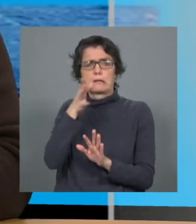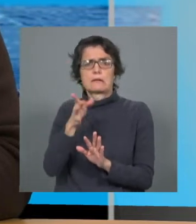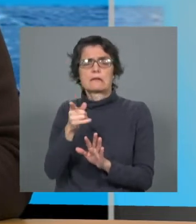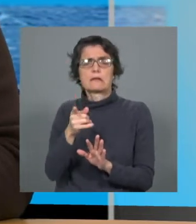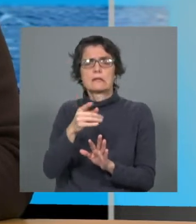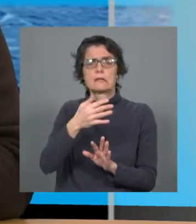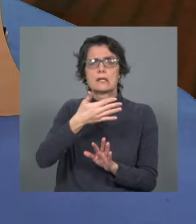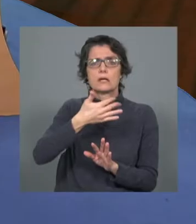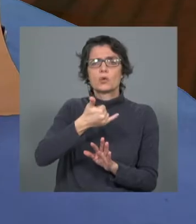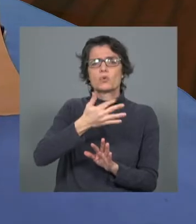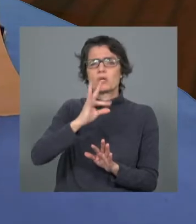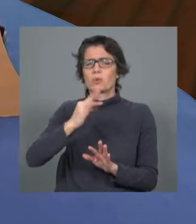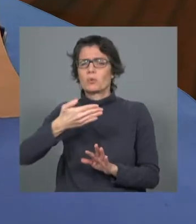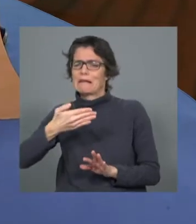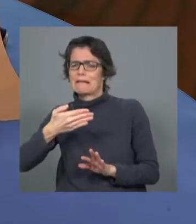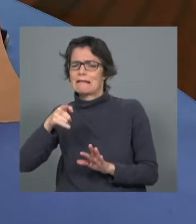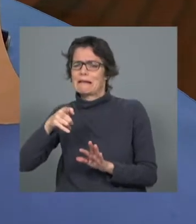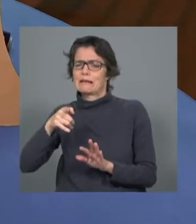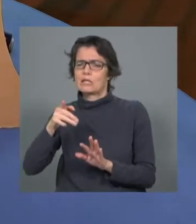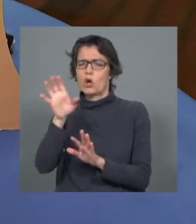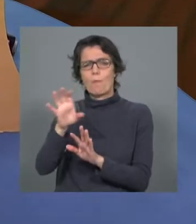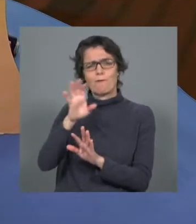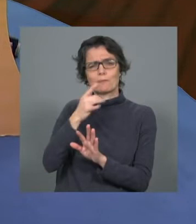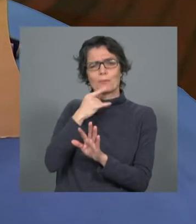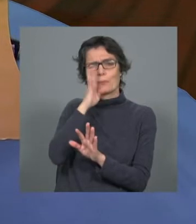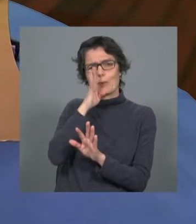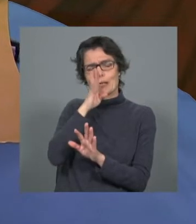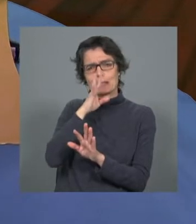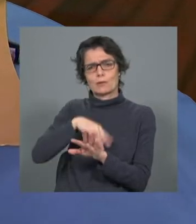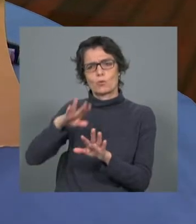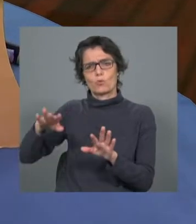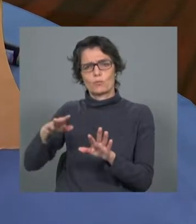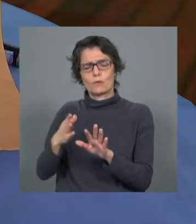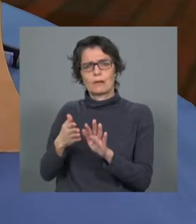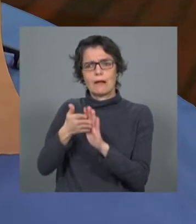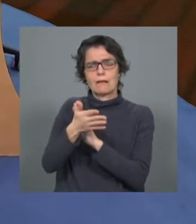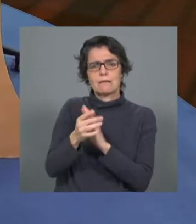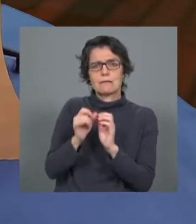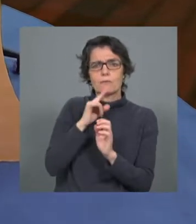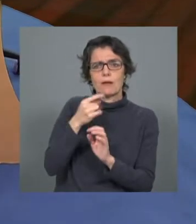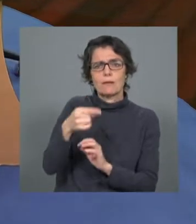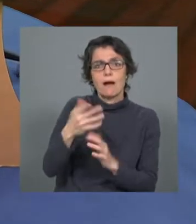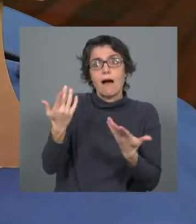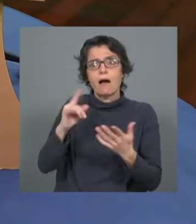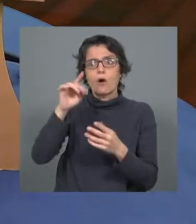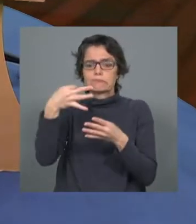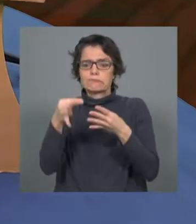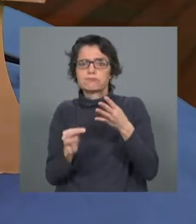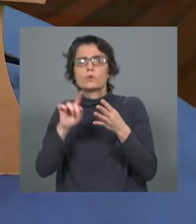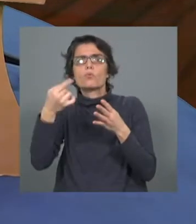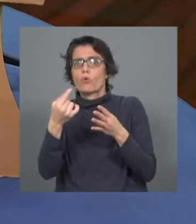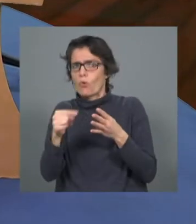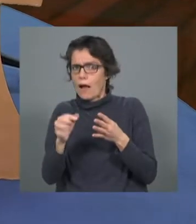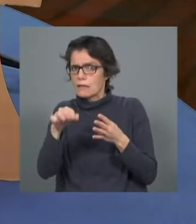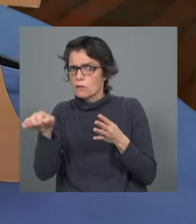247 deve ser o único critério ou não ser o único critério, que outros critérios devem ser tidos